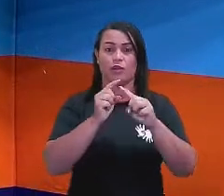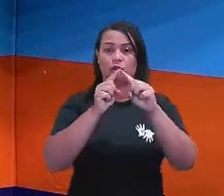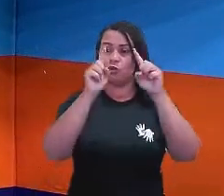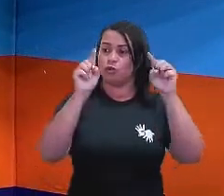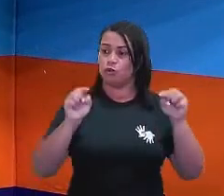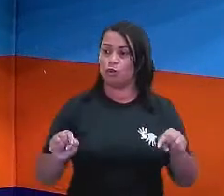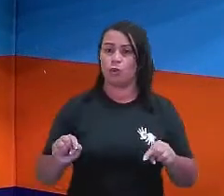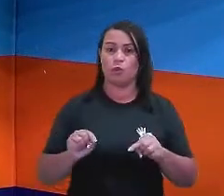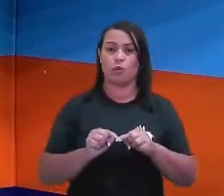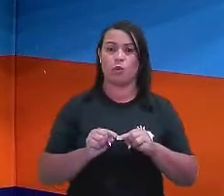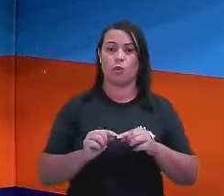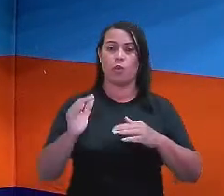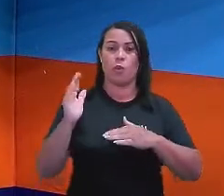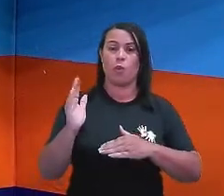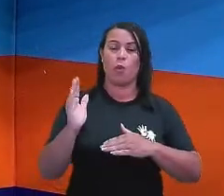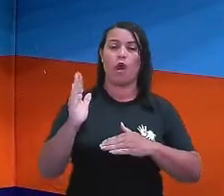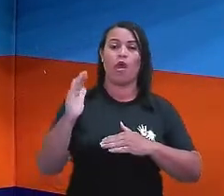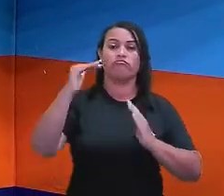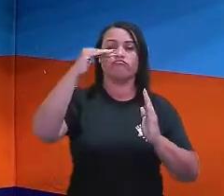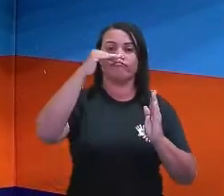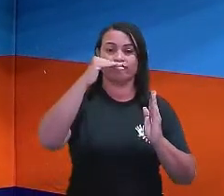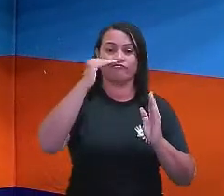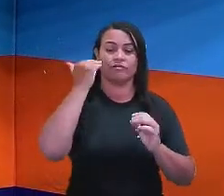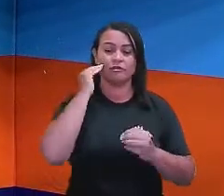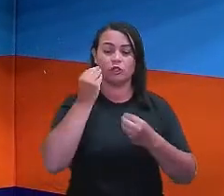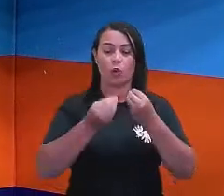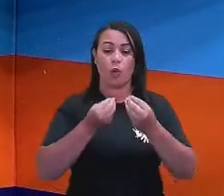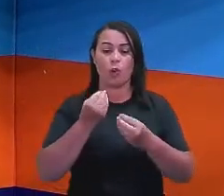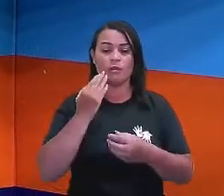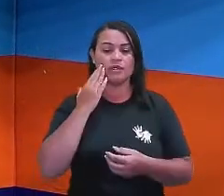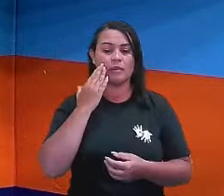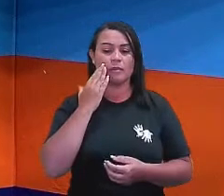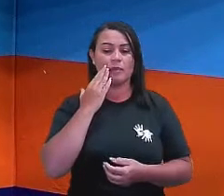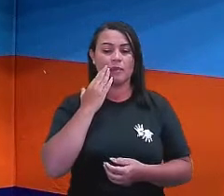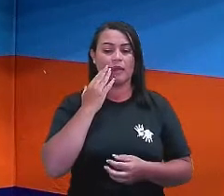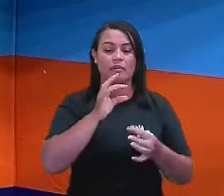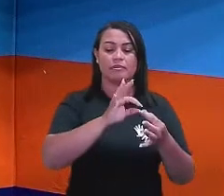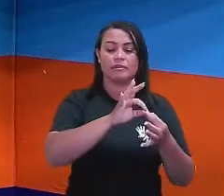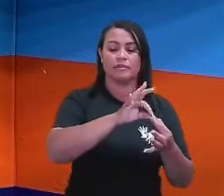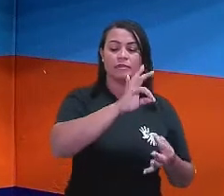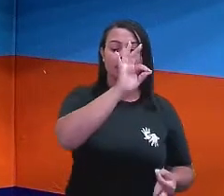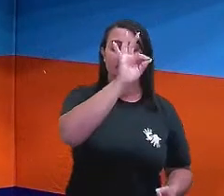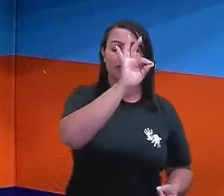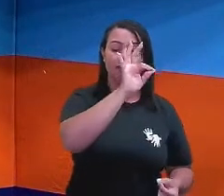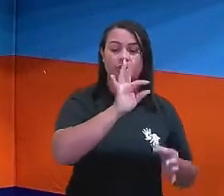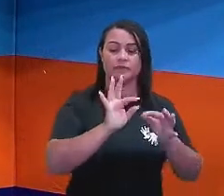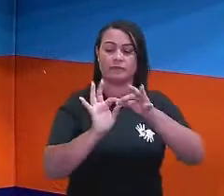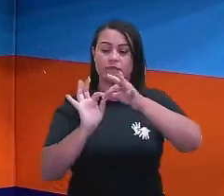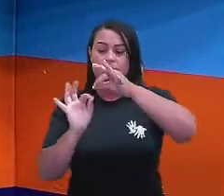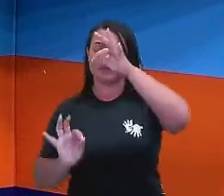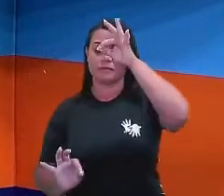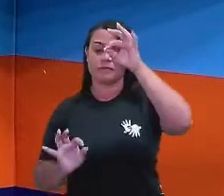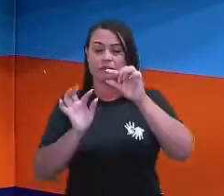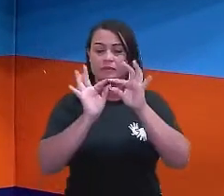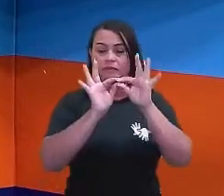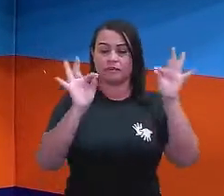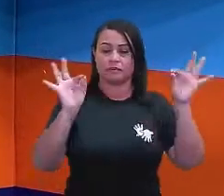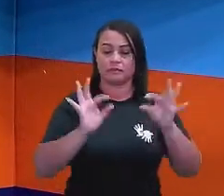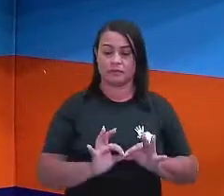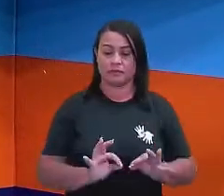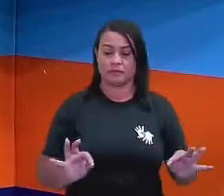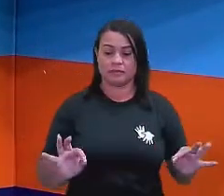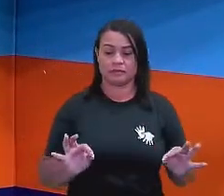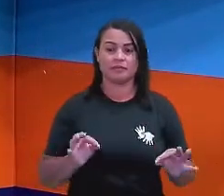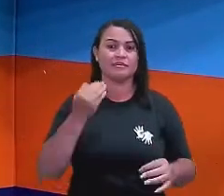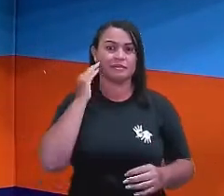dessa figura plana. Então, aqui, ó, para eu fazer o perímetro, eu preciso saber a medida desse lado, que vai ser igual a esse lado, que vai ser igual, e